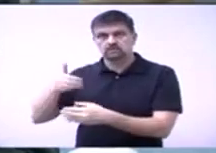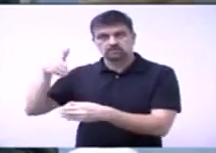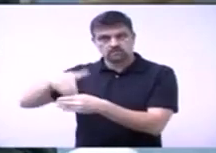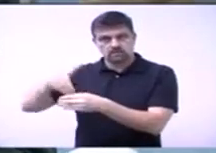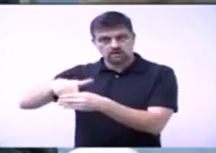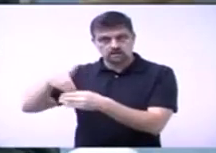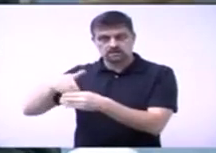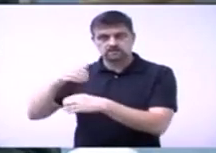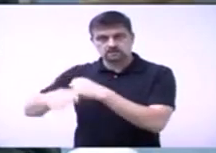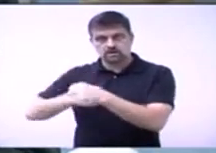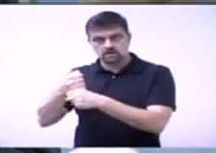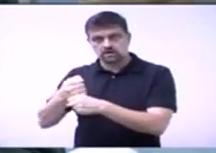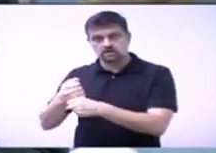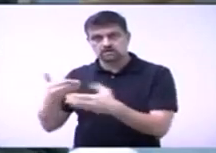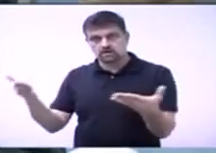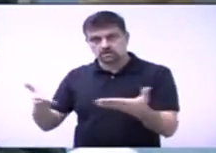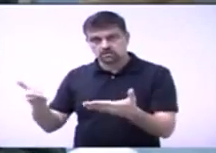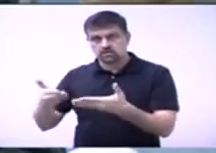eleição deste ano.